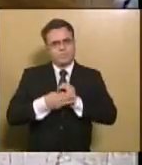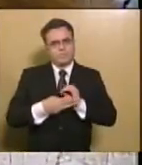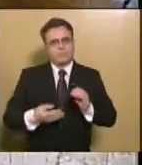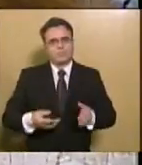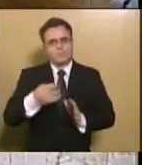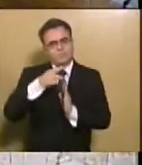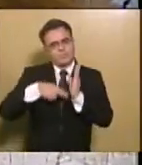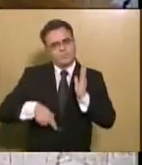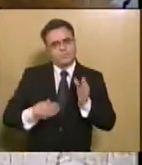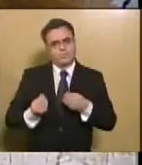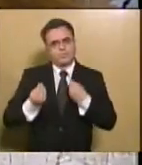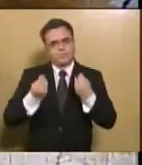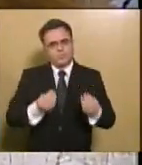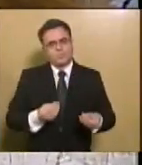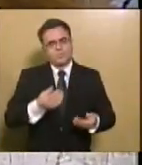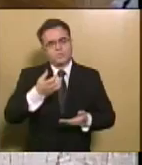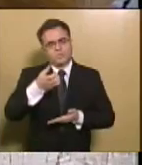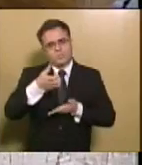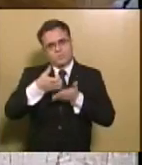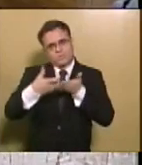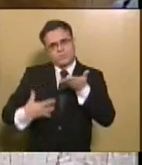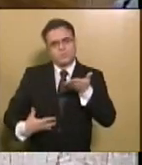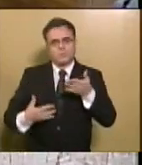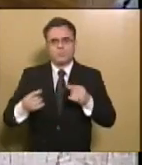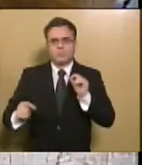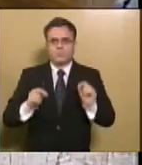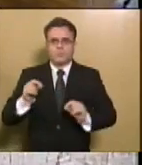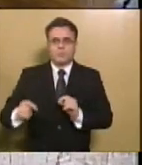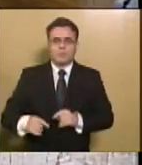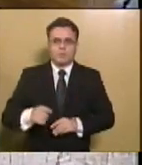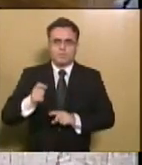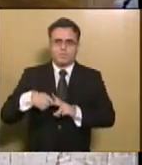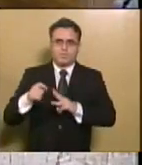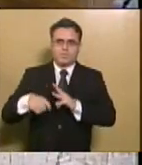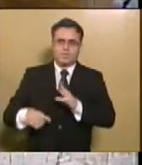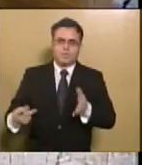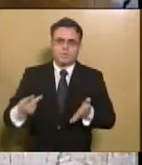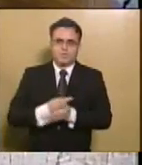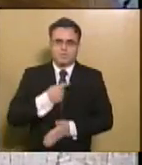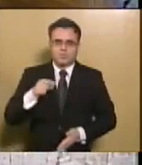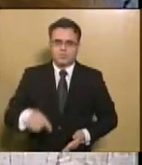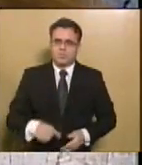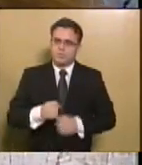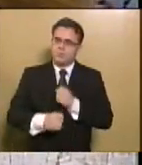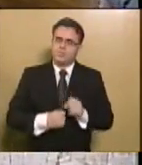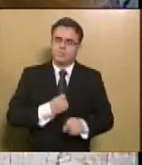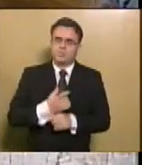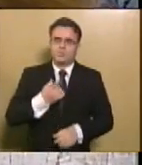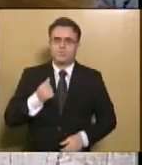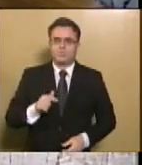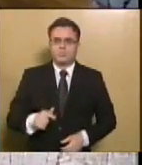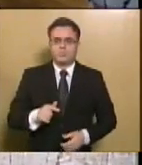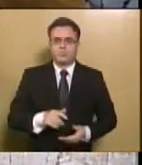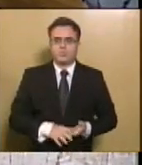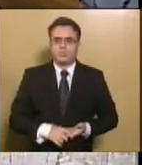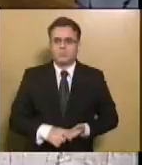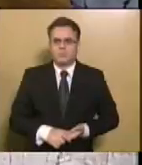relatório de atividades desta Corte de Contas referente ao primeiro trimestre do ano em curso.